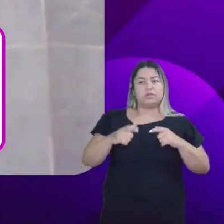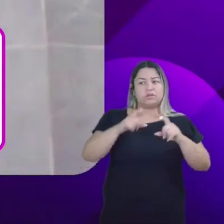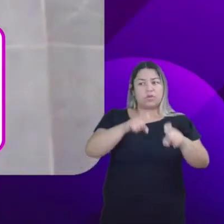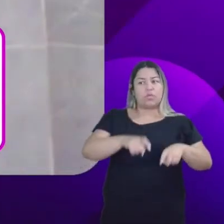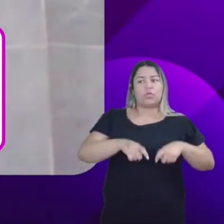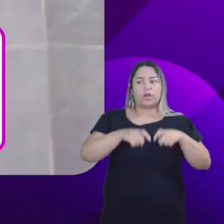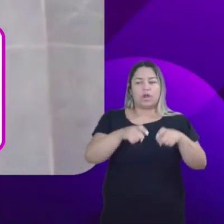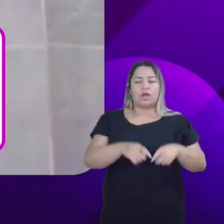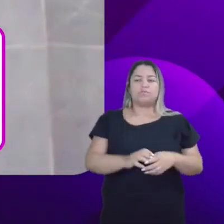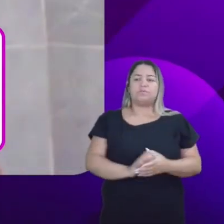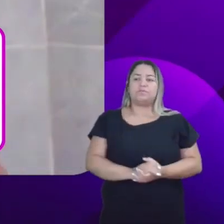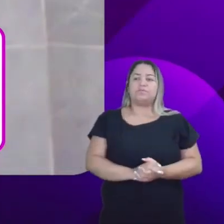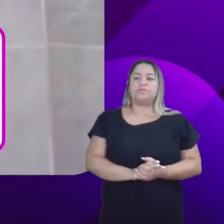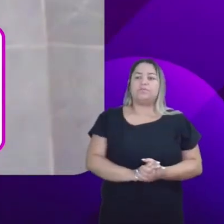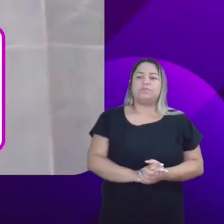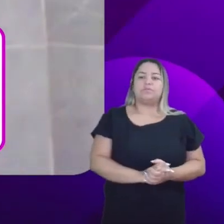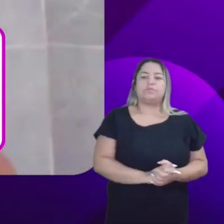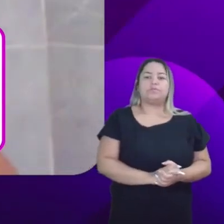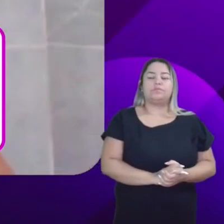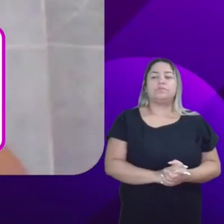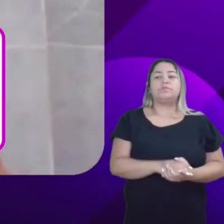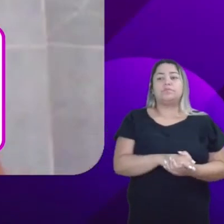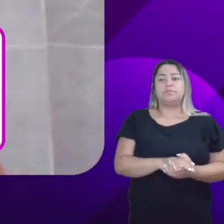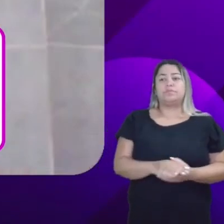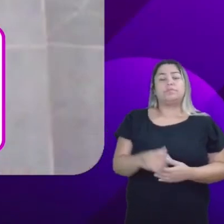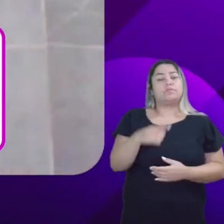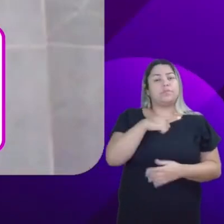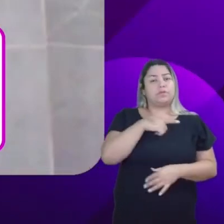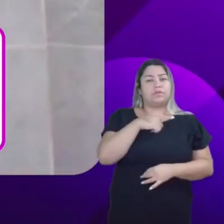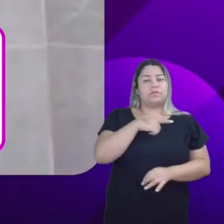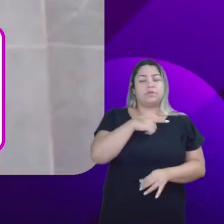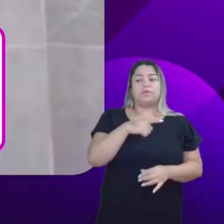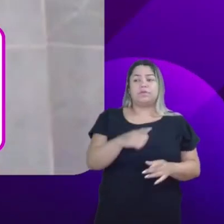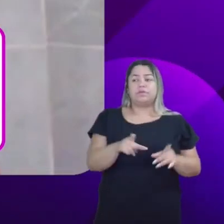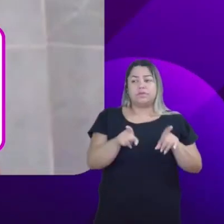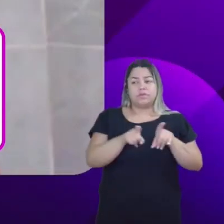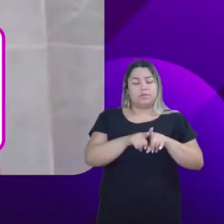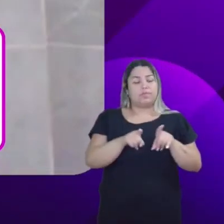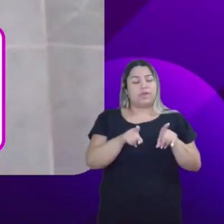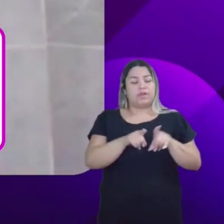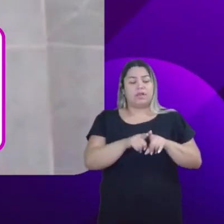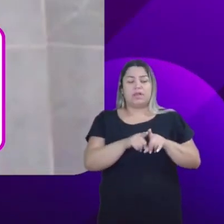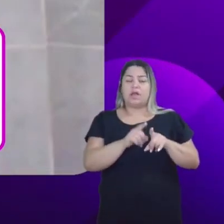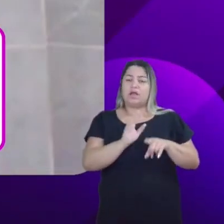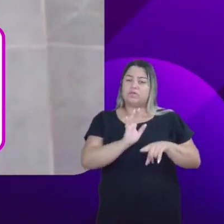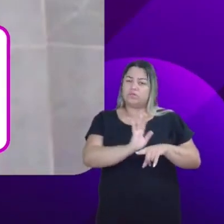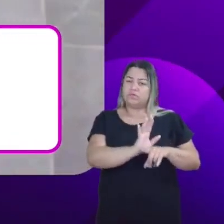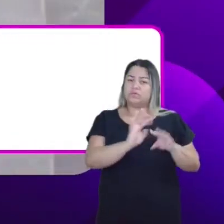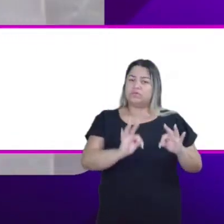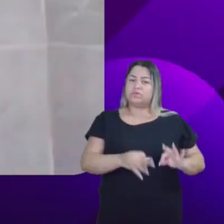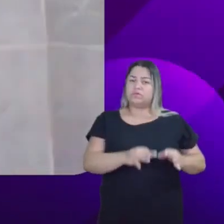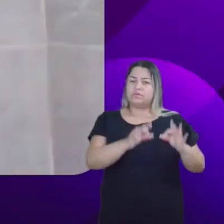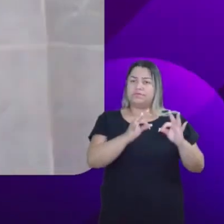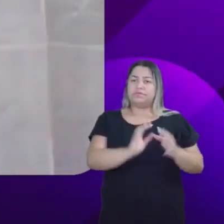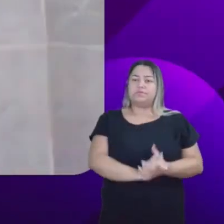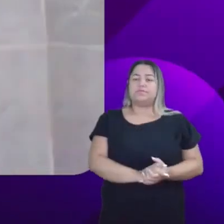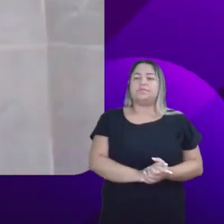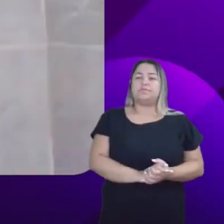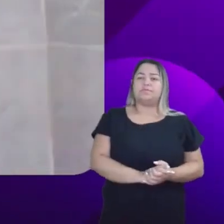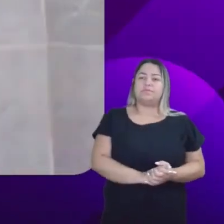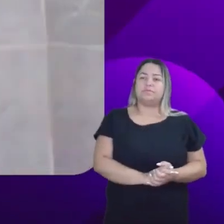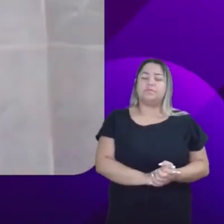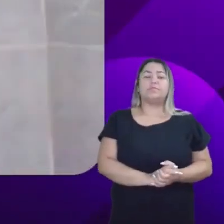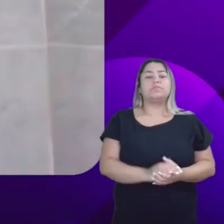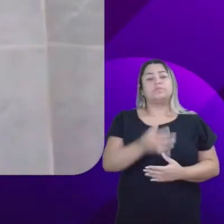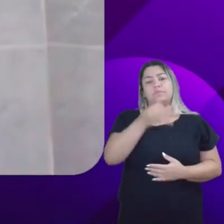exige tecnologia, né? E exige principalmente assistência técnica e extensão rural. Na